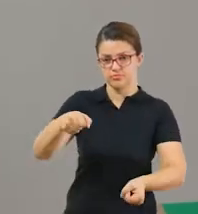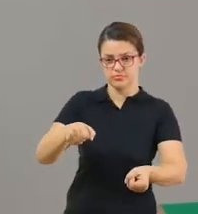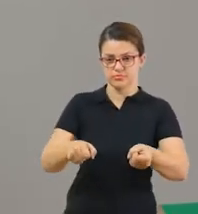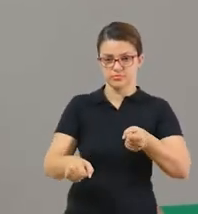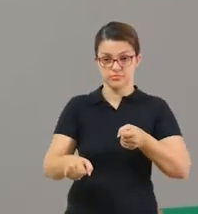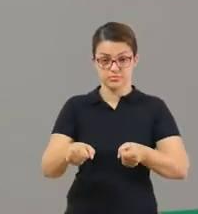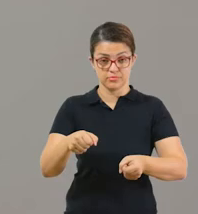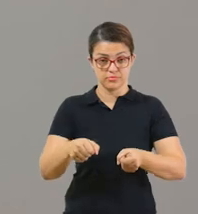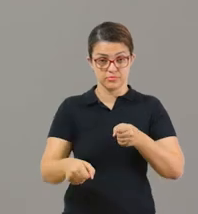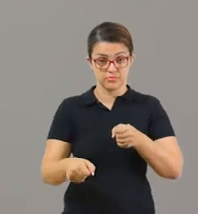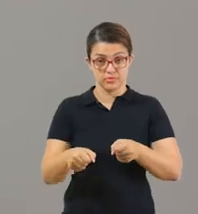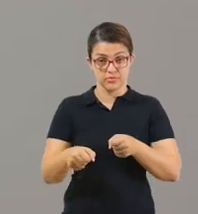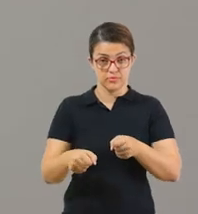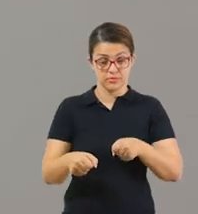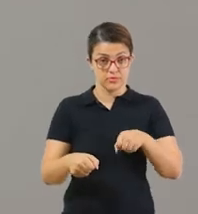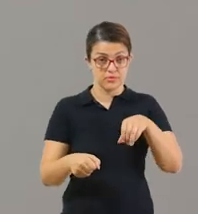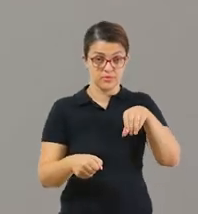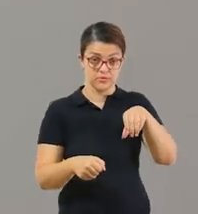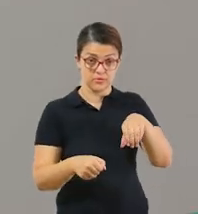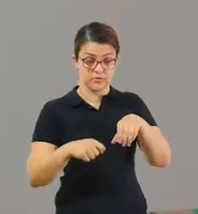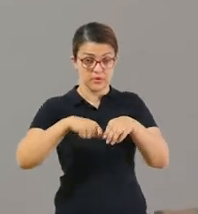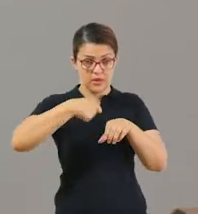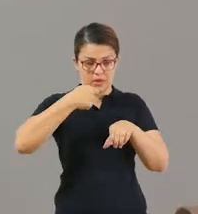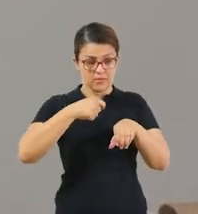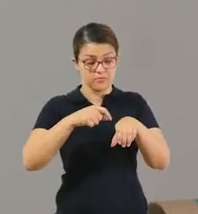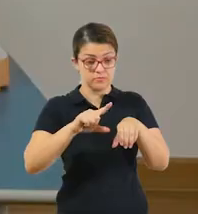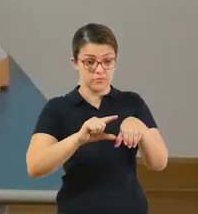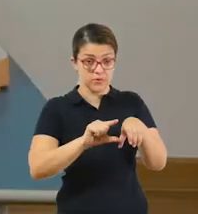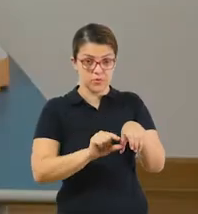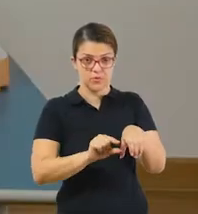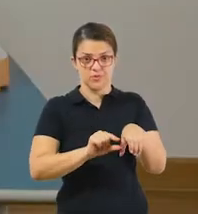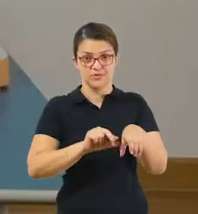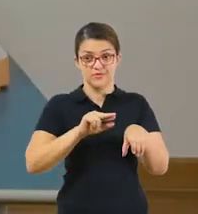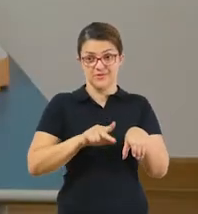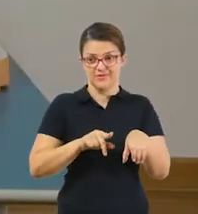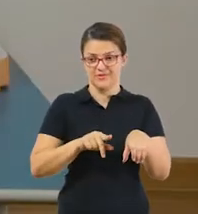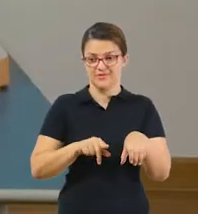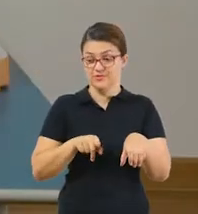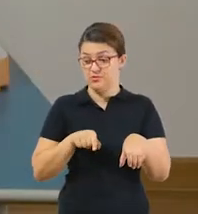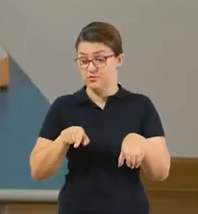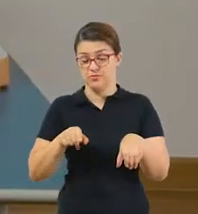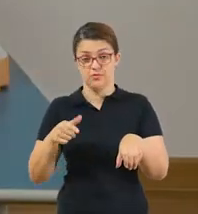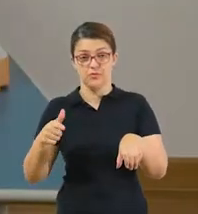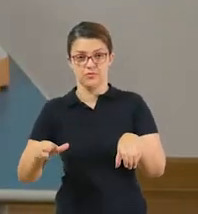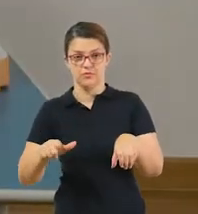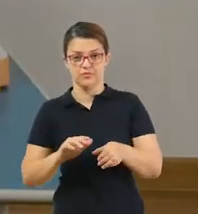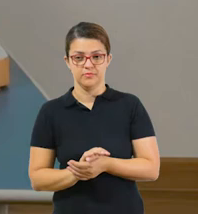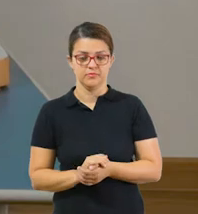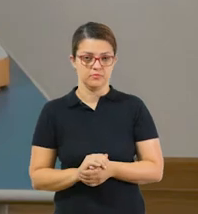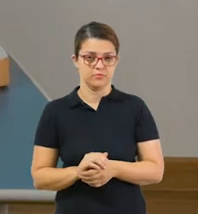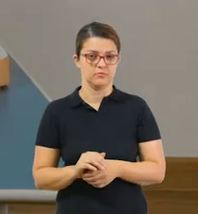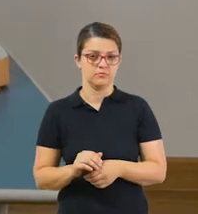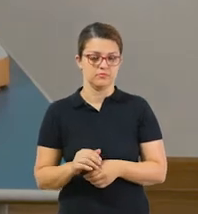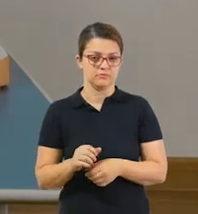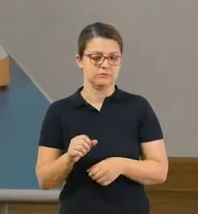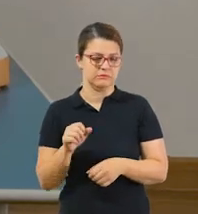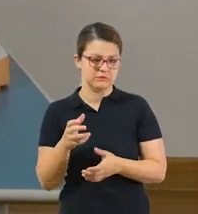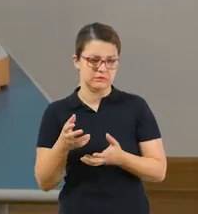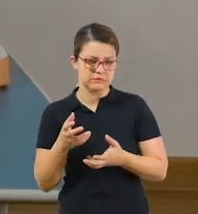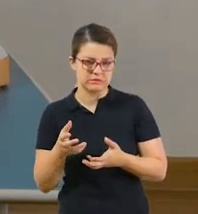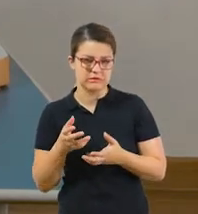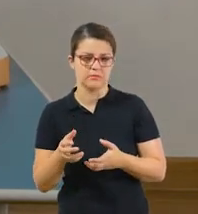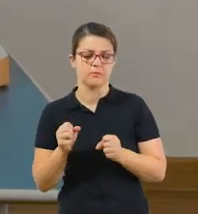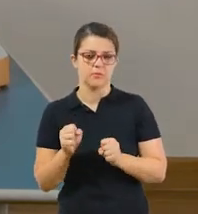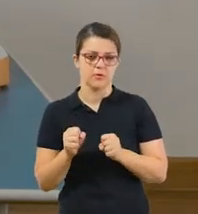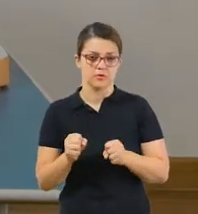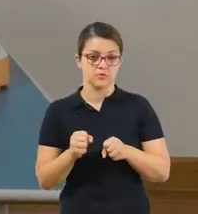Esse potinho de iogurte, ele é menorzinho. Então, às vezes, é mais difícil para a criança conseguir encaixar a bolinha. Se vocês quiserem, puderem